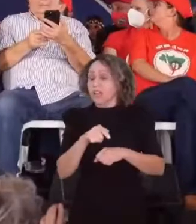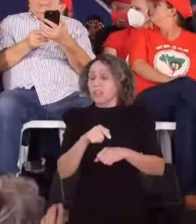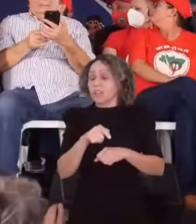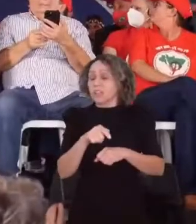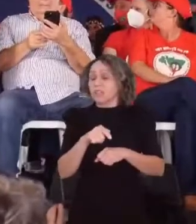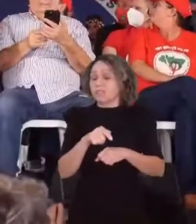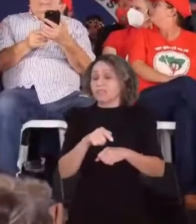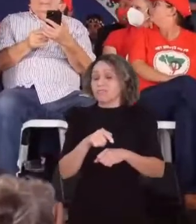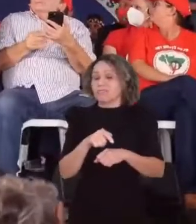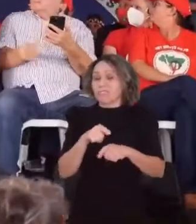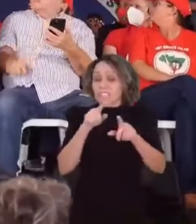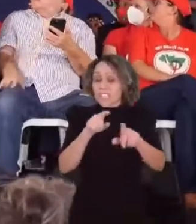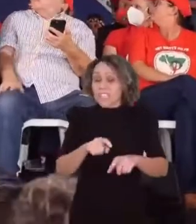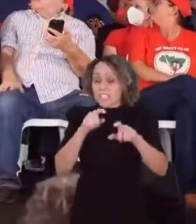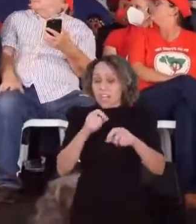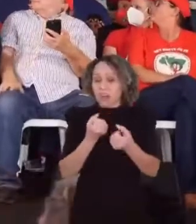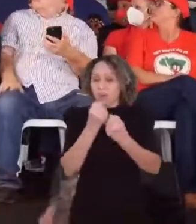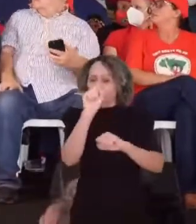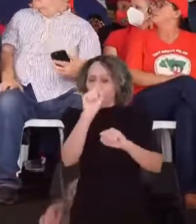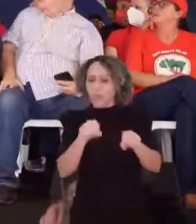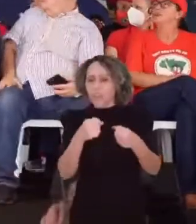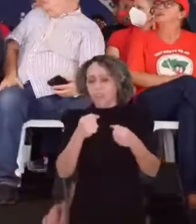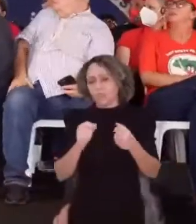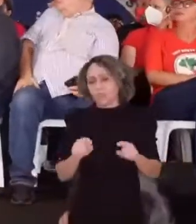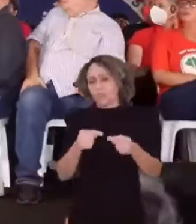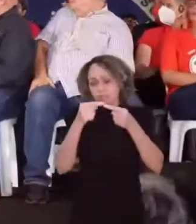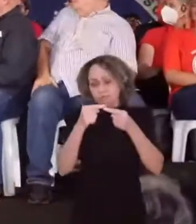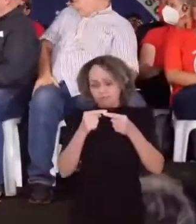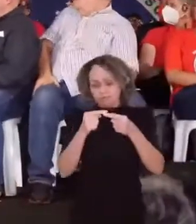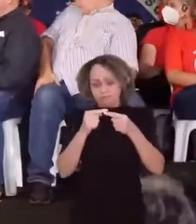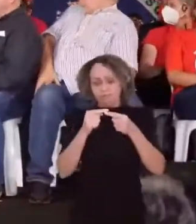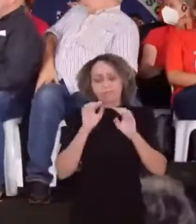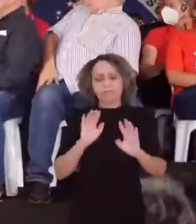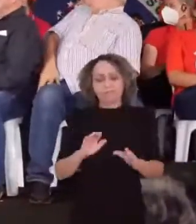com o Barbieri? Empresarião.